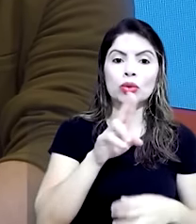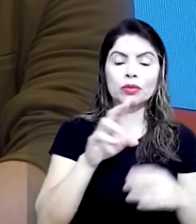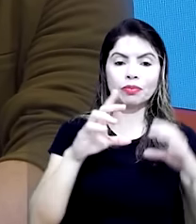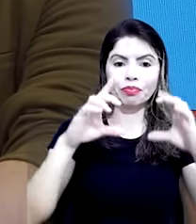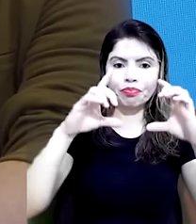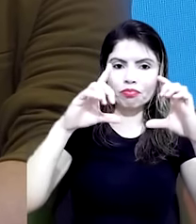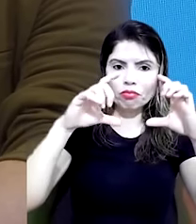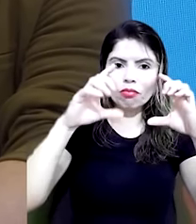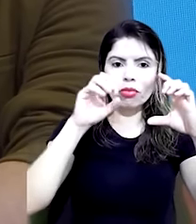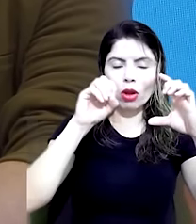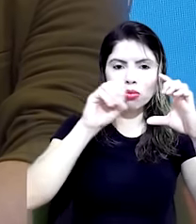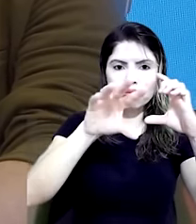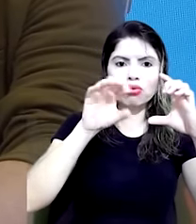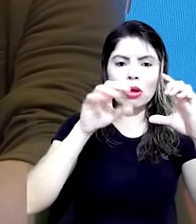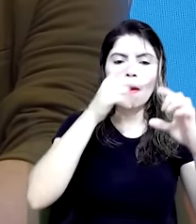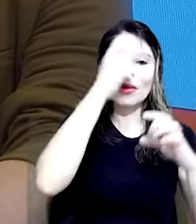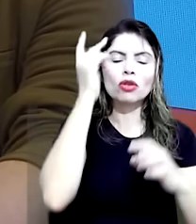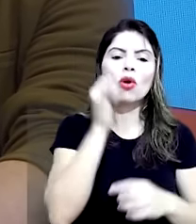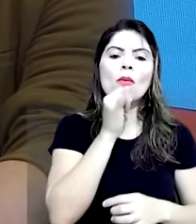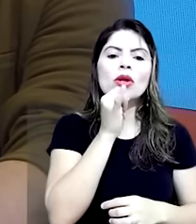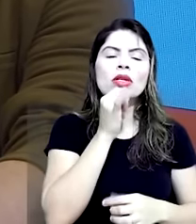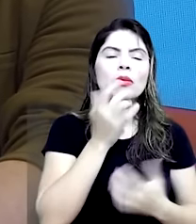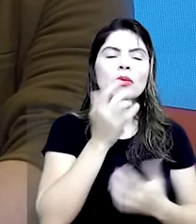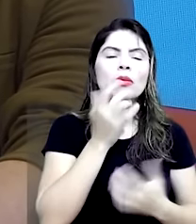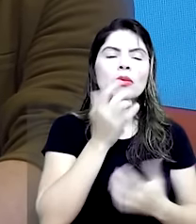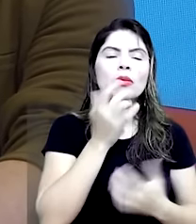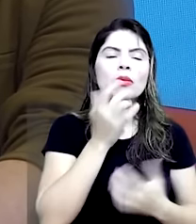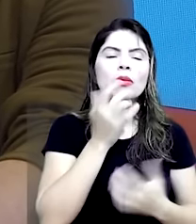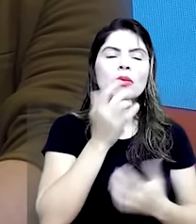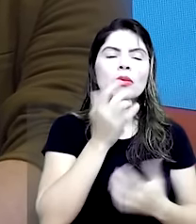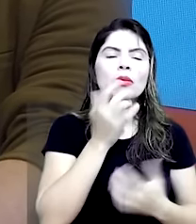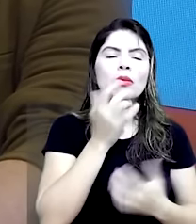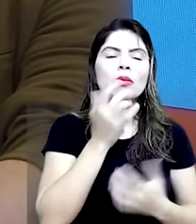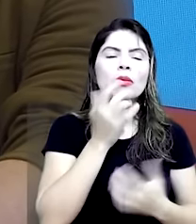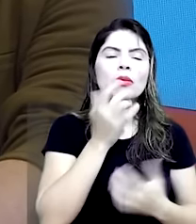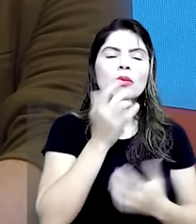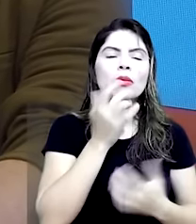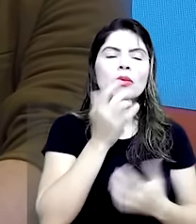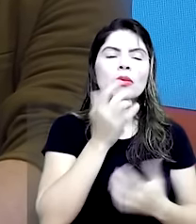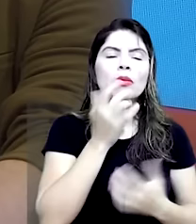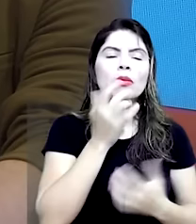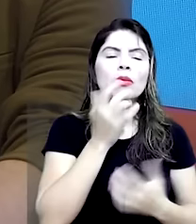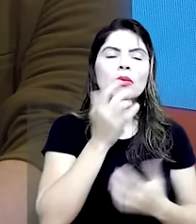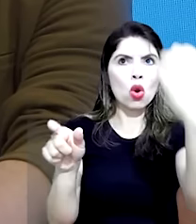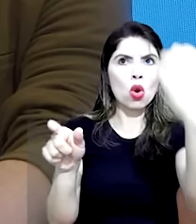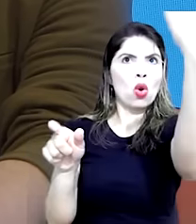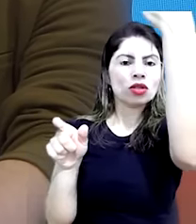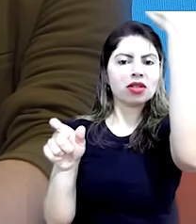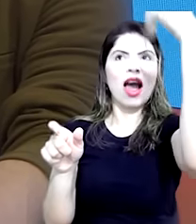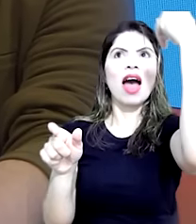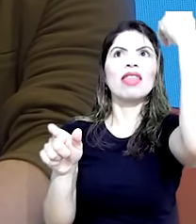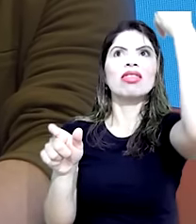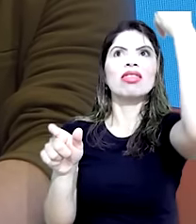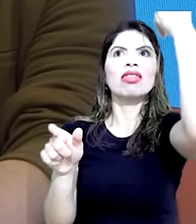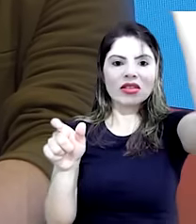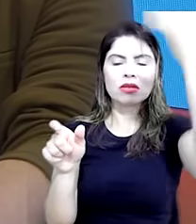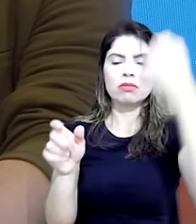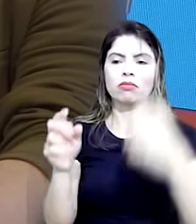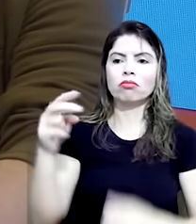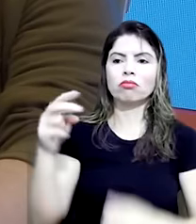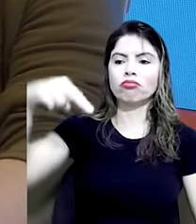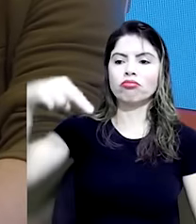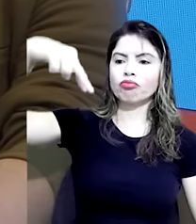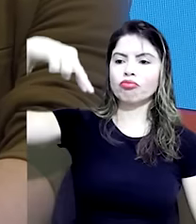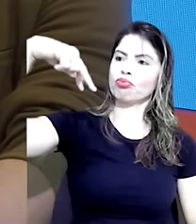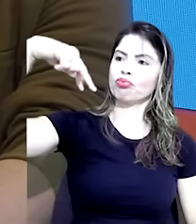né numa situação de foto de pessoa por exemplo quando você tem uma pessoa que tá contra a luz então tem um objeto mais iluminado atrás eu chego mais